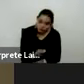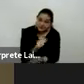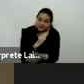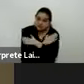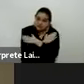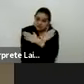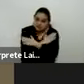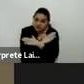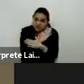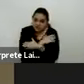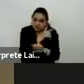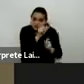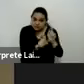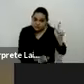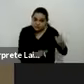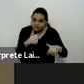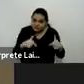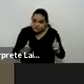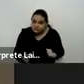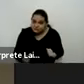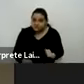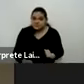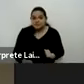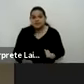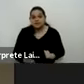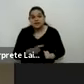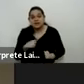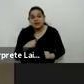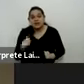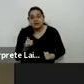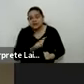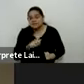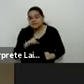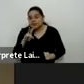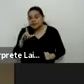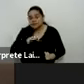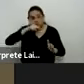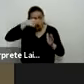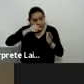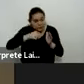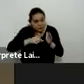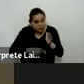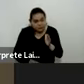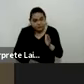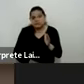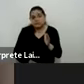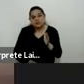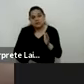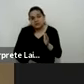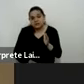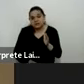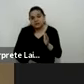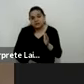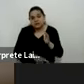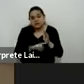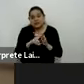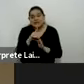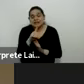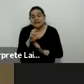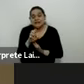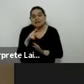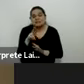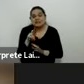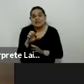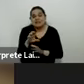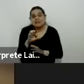de trabalhadores, né? Então, nós vamos estar numa profunda depressão. Eu quero ver como o governo vai gerir isso sem um projeto, sem uma